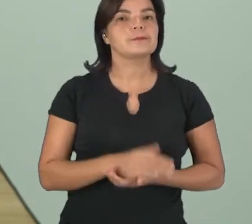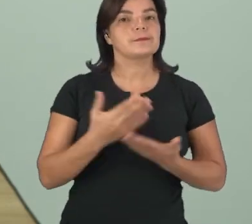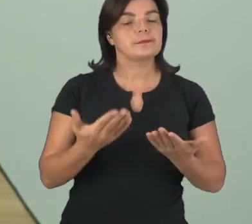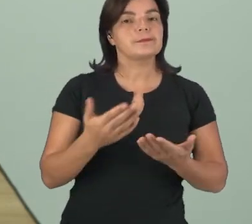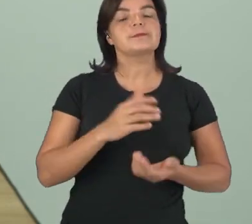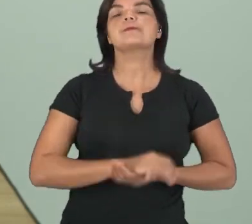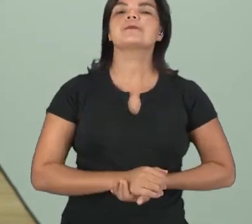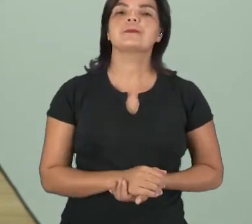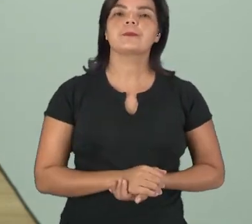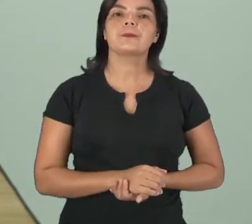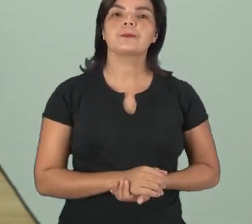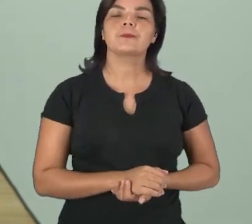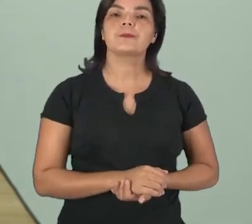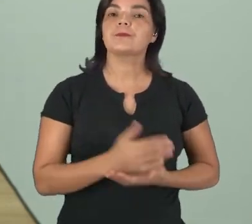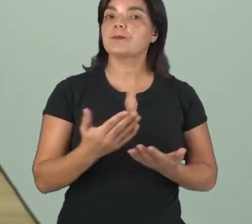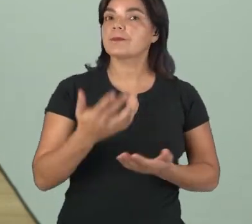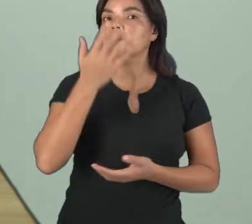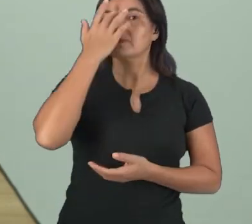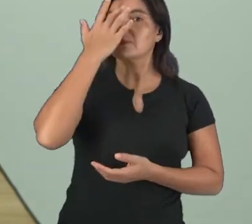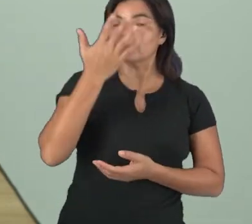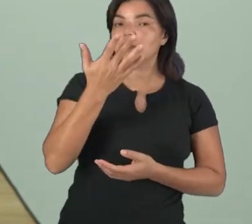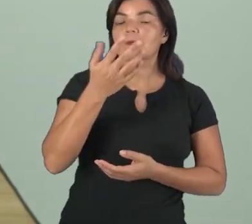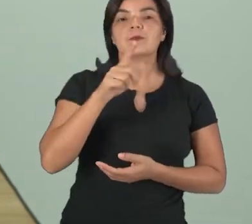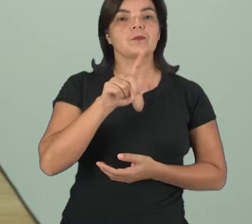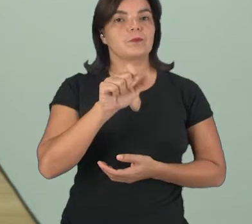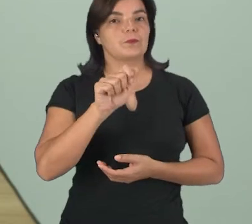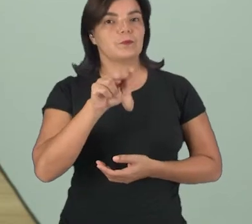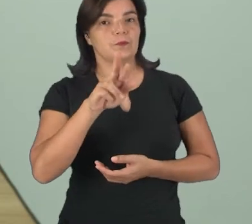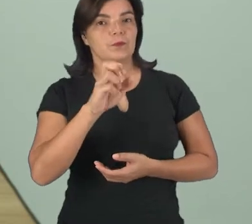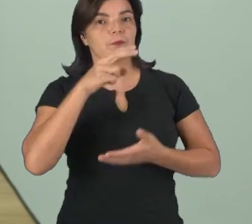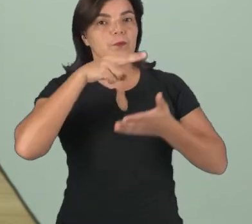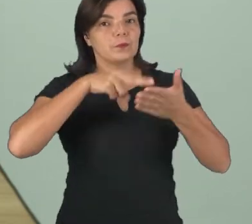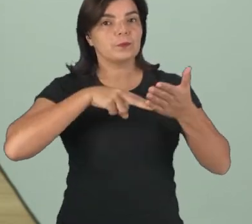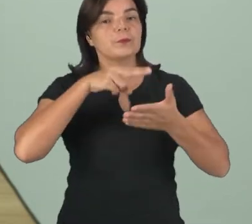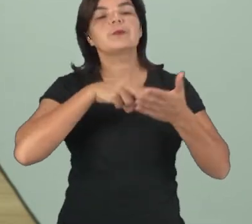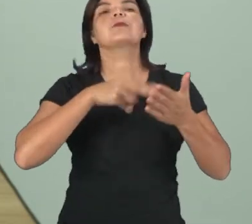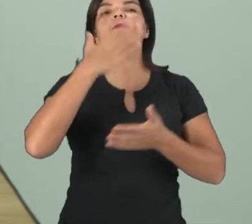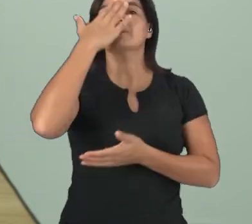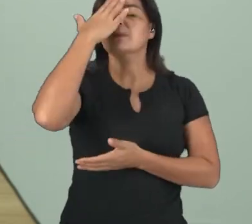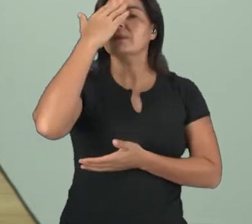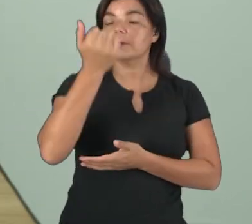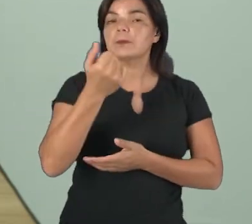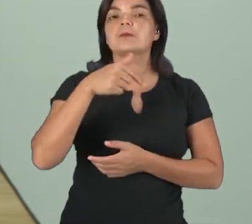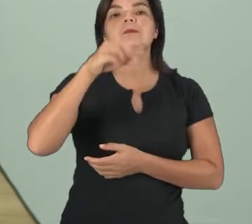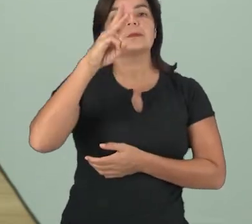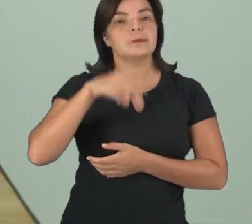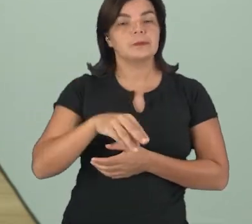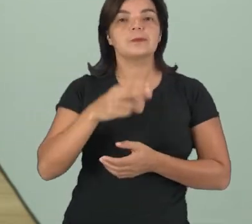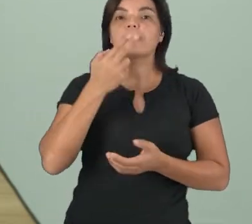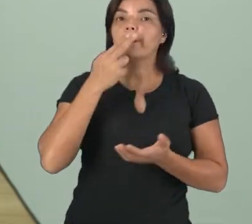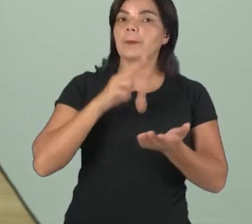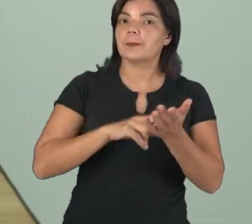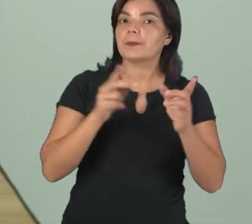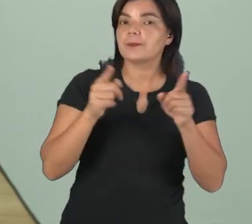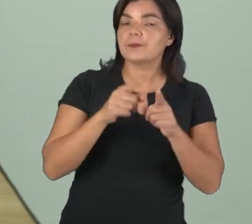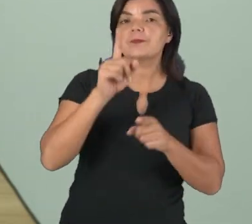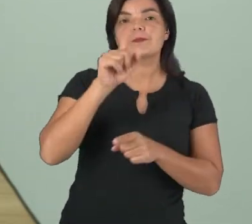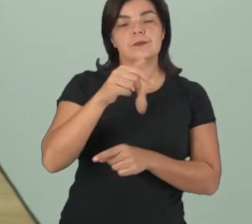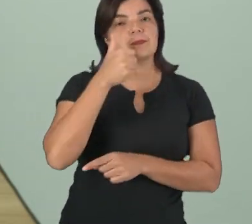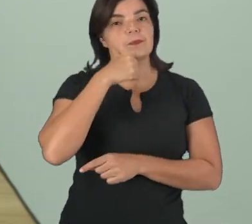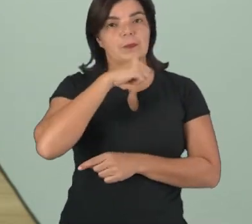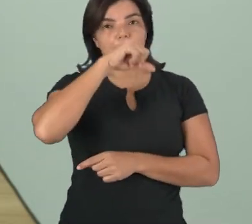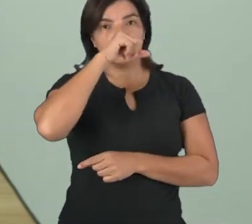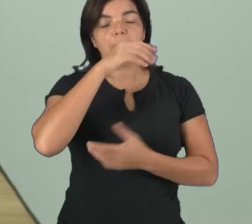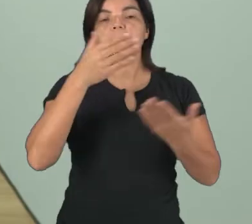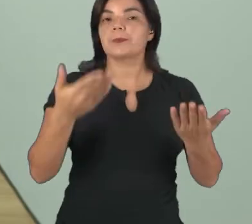lá mamãe. Assim ficou fácil para a Laura ler e saber que quem deixou aquele bilhete era sua